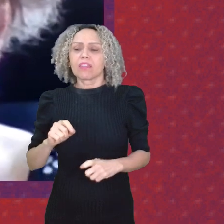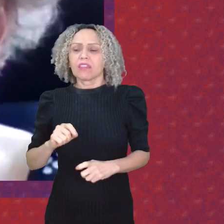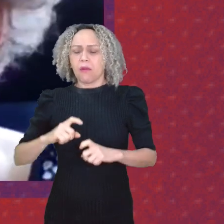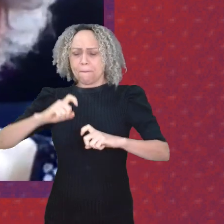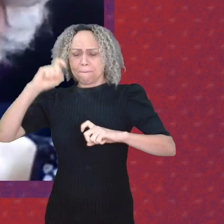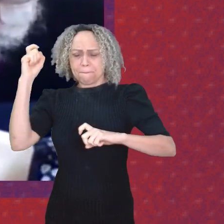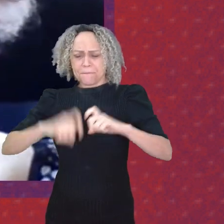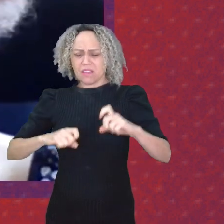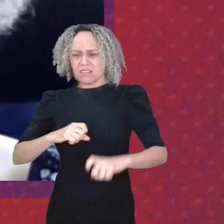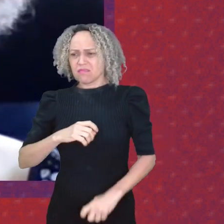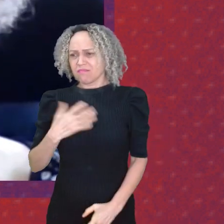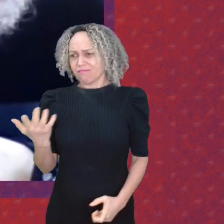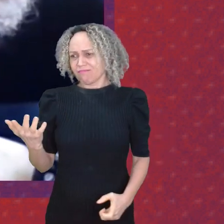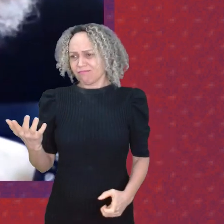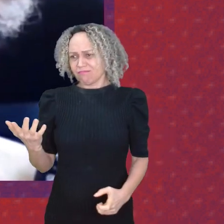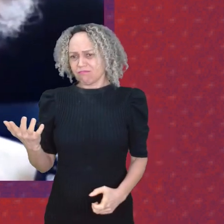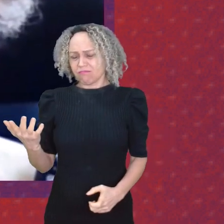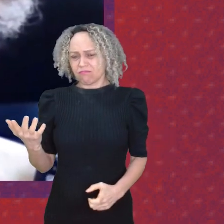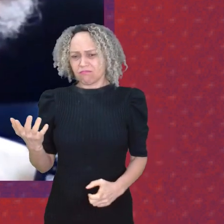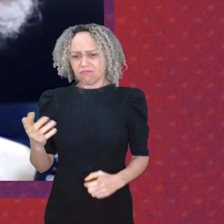que é diferente